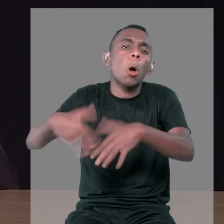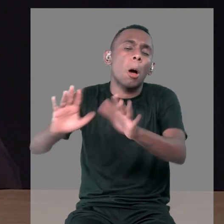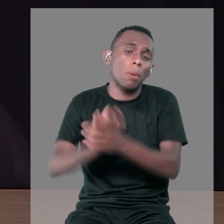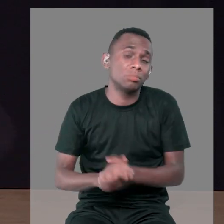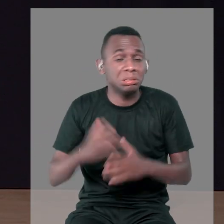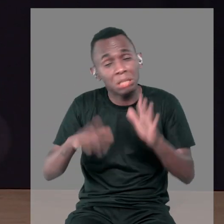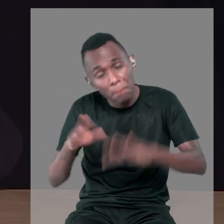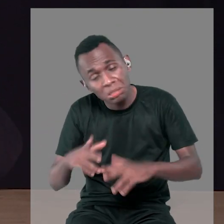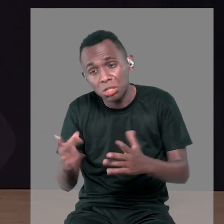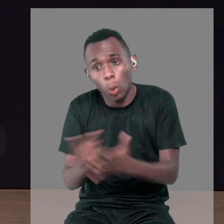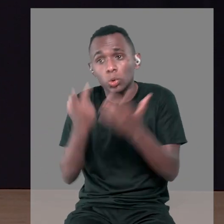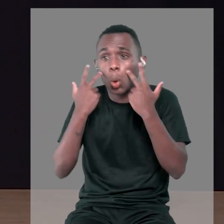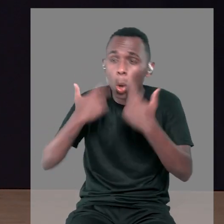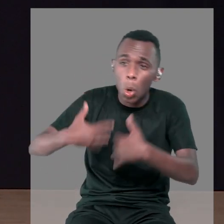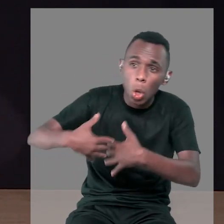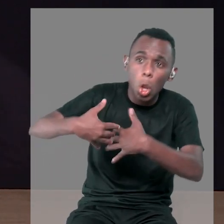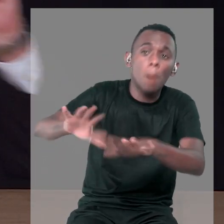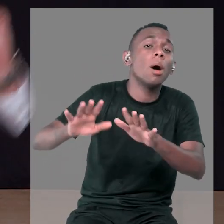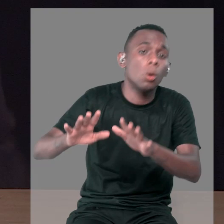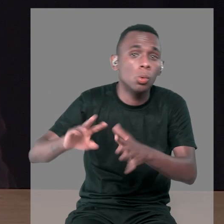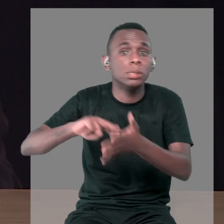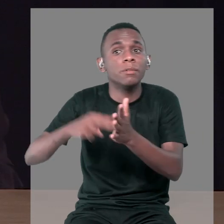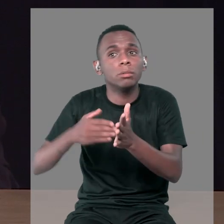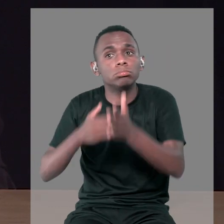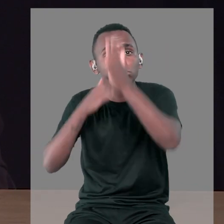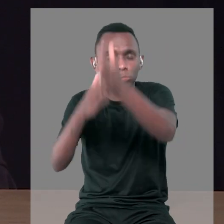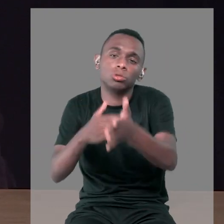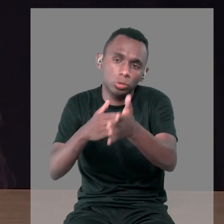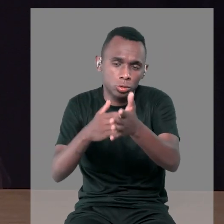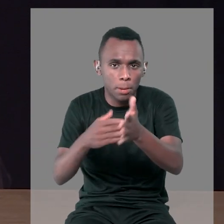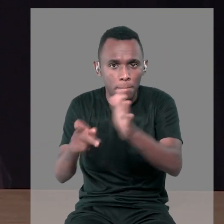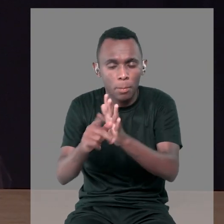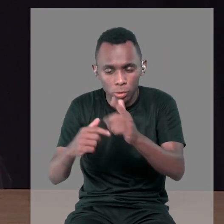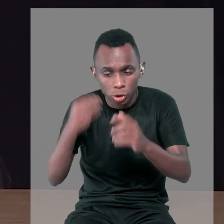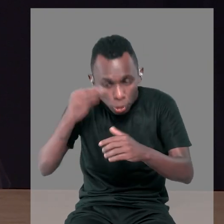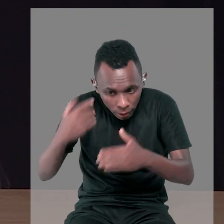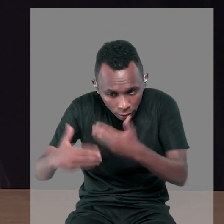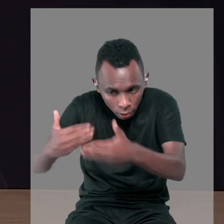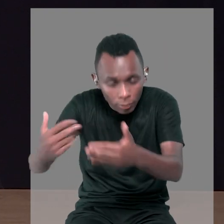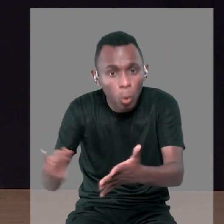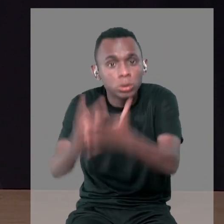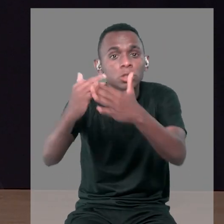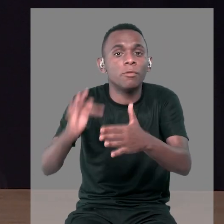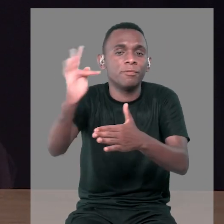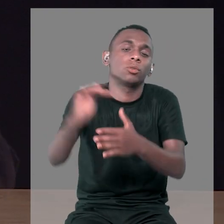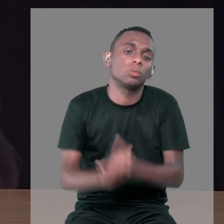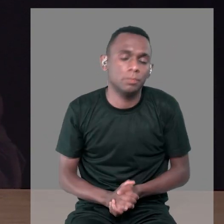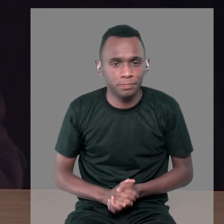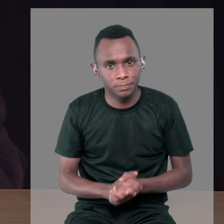acaso, a contingência, que determina o rumo dos acontecimentos. Ainda que moralmente